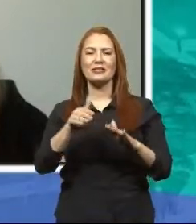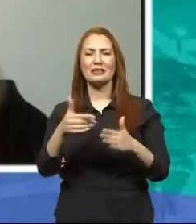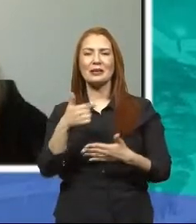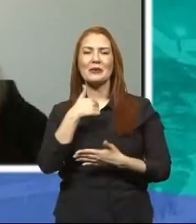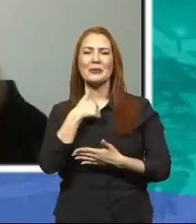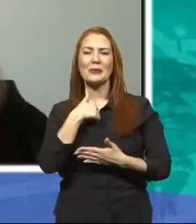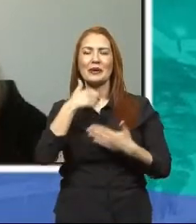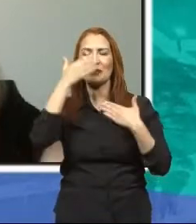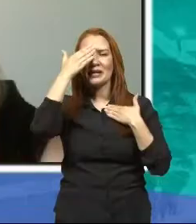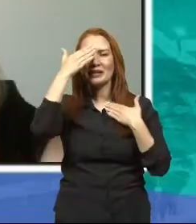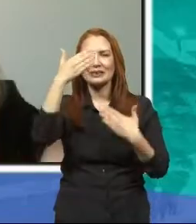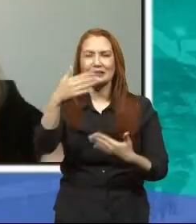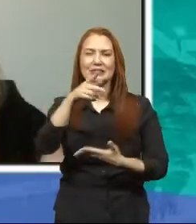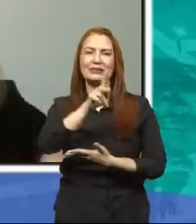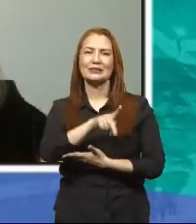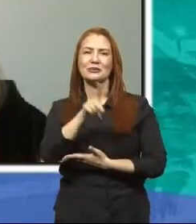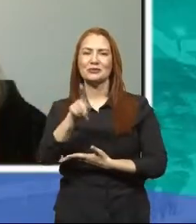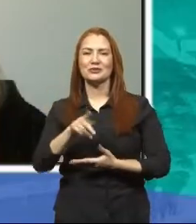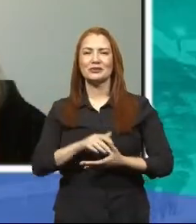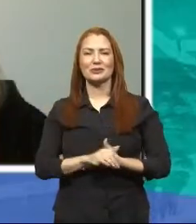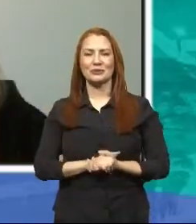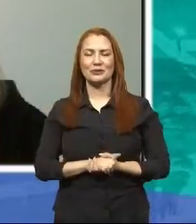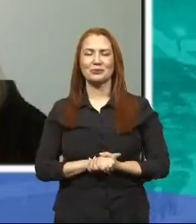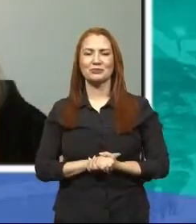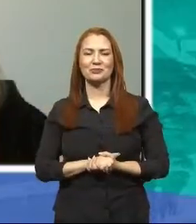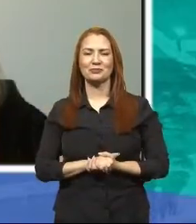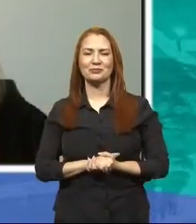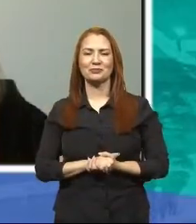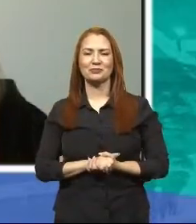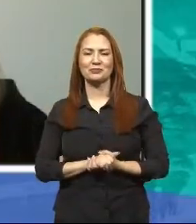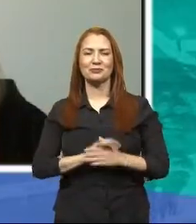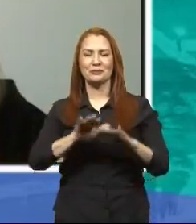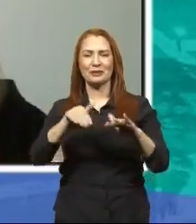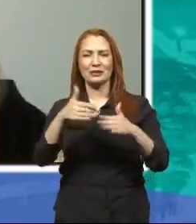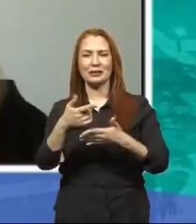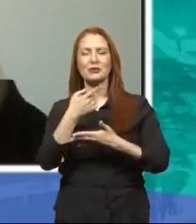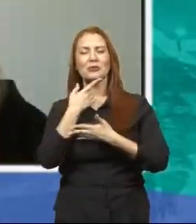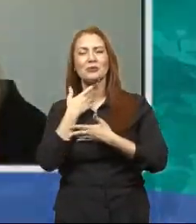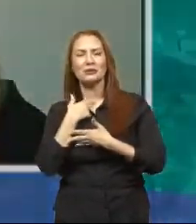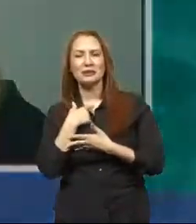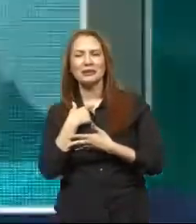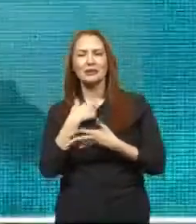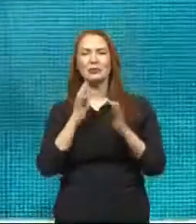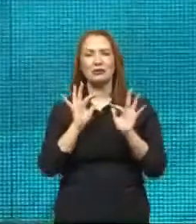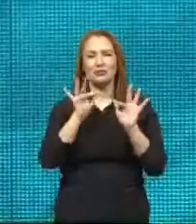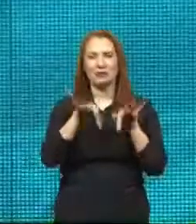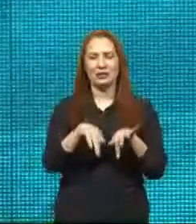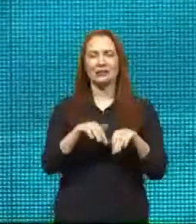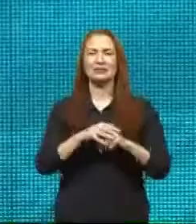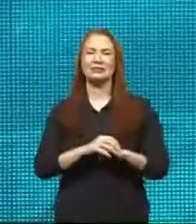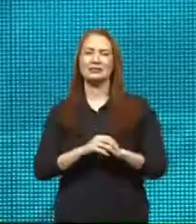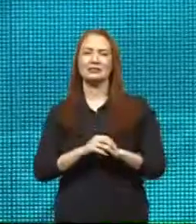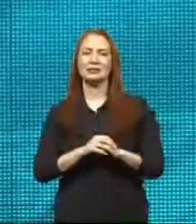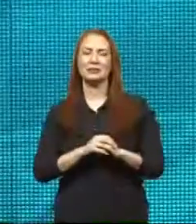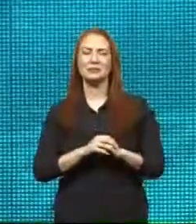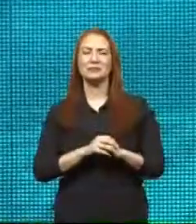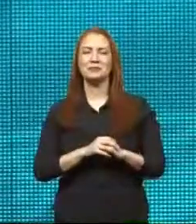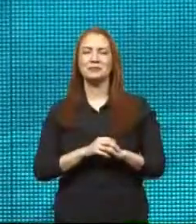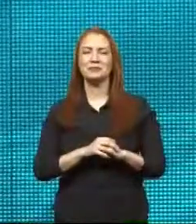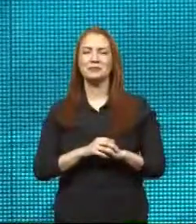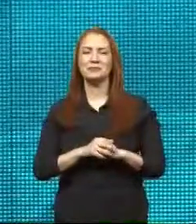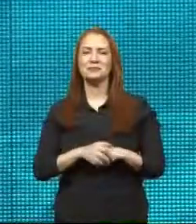agradeço, professor Milton. Gostaria, então, para finalizar esse nosso programa,